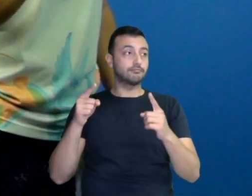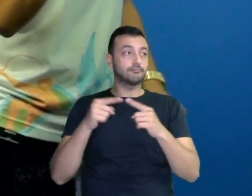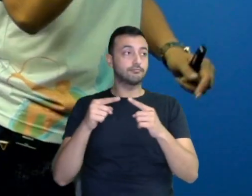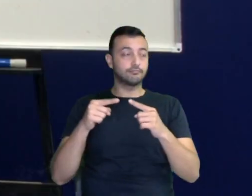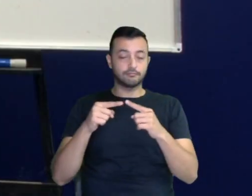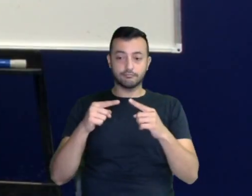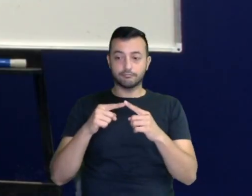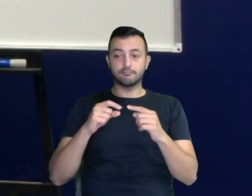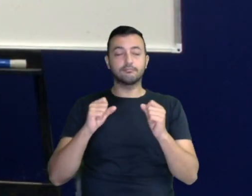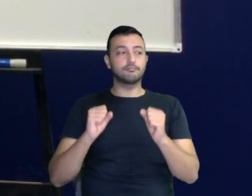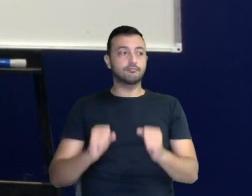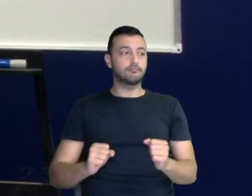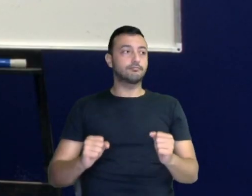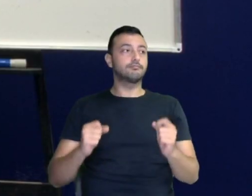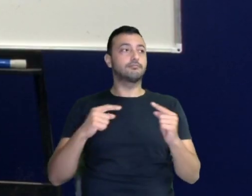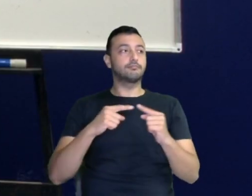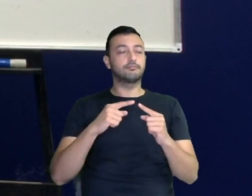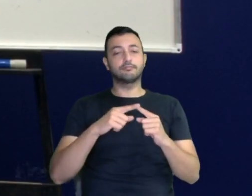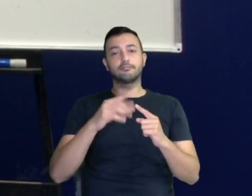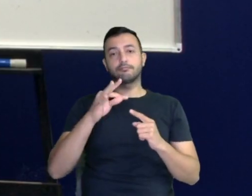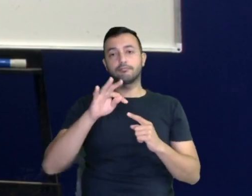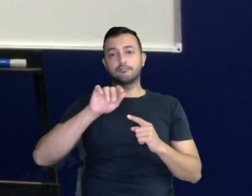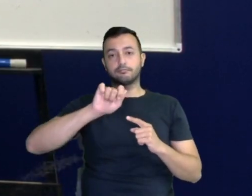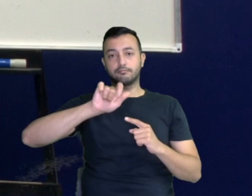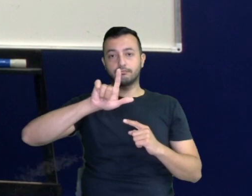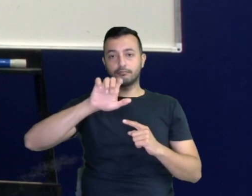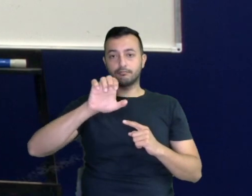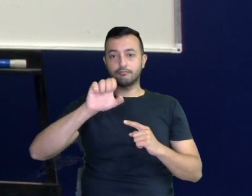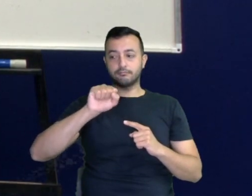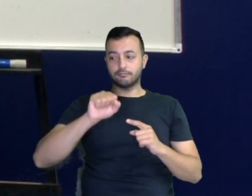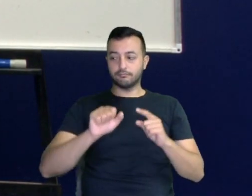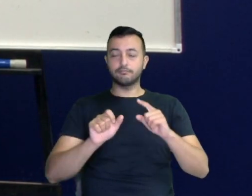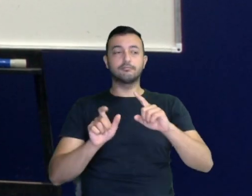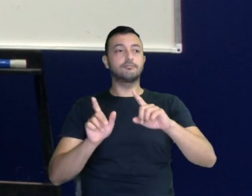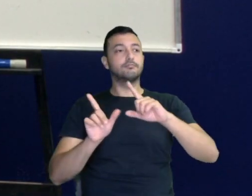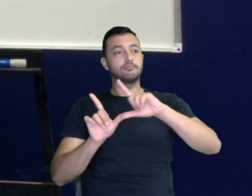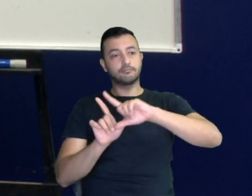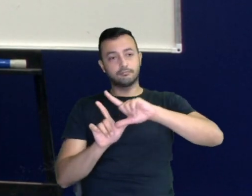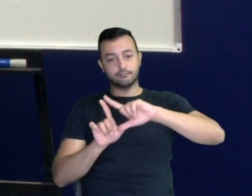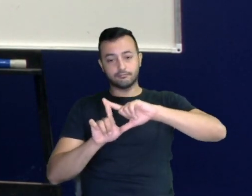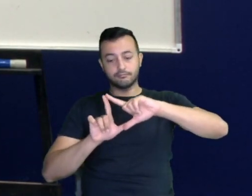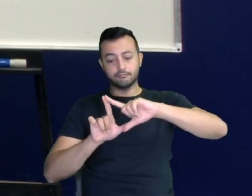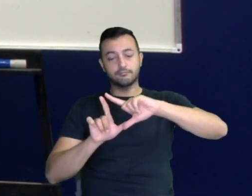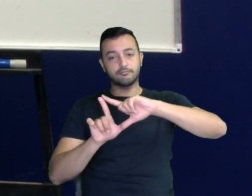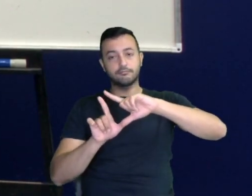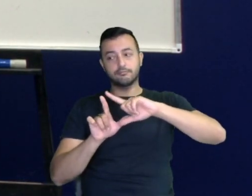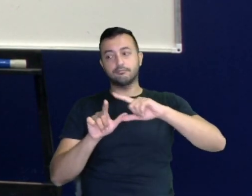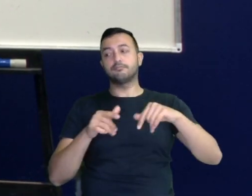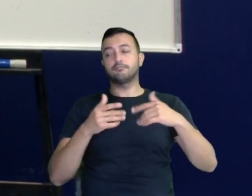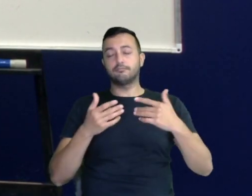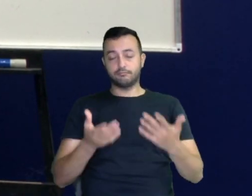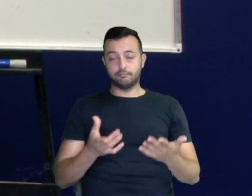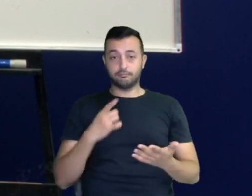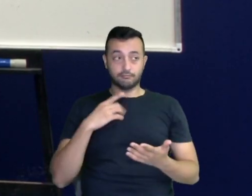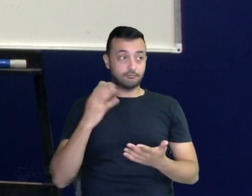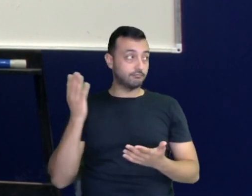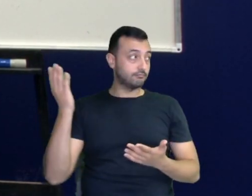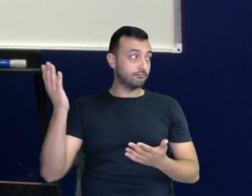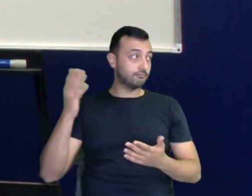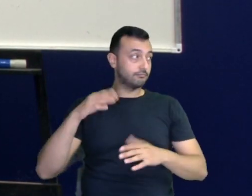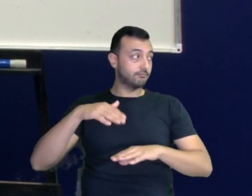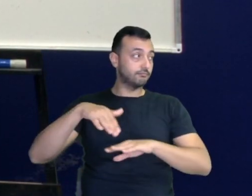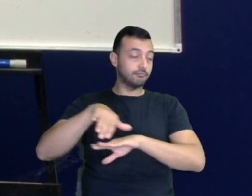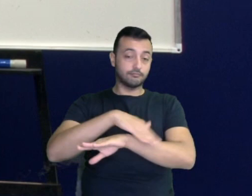fazer a gente poder aplicar o Teorema de Tales nesses triângulos aqui que foram formados, tá? Nós temos aqui